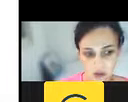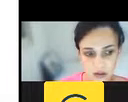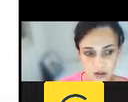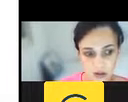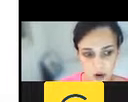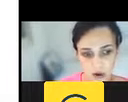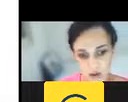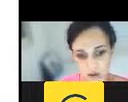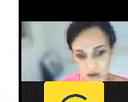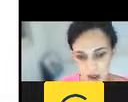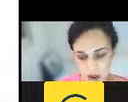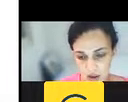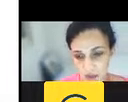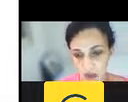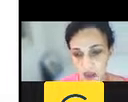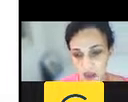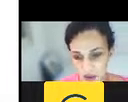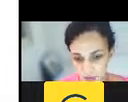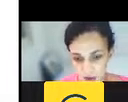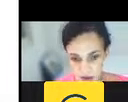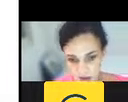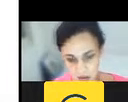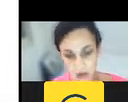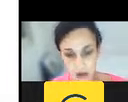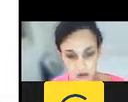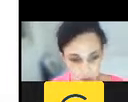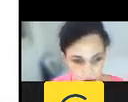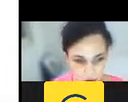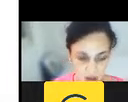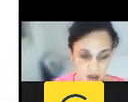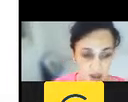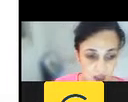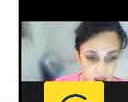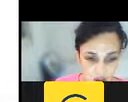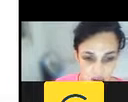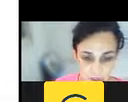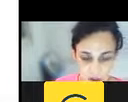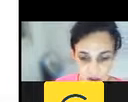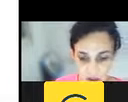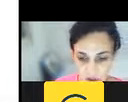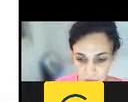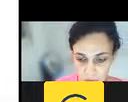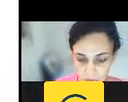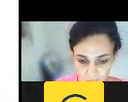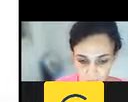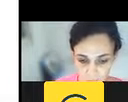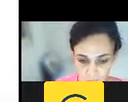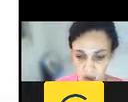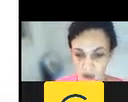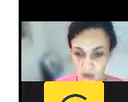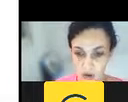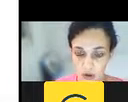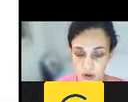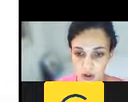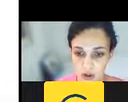processos decisórios da sociedade. E feita essas colocações, né, a gente pensa nesse modelo